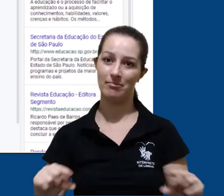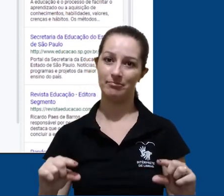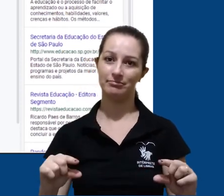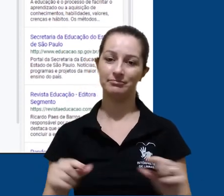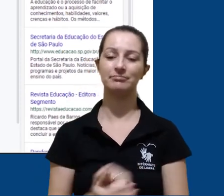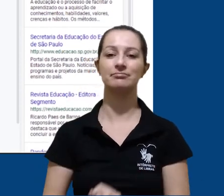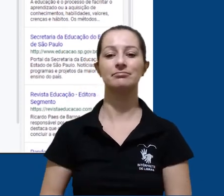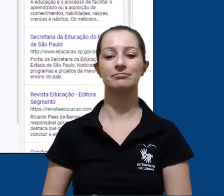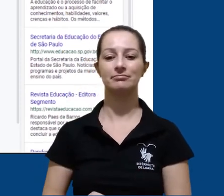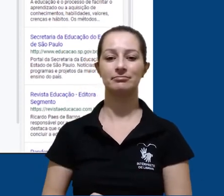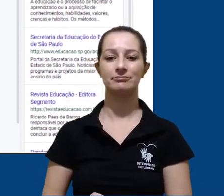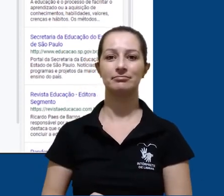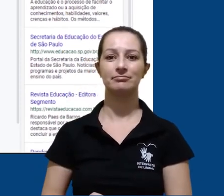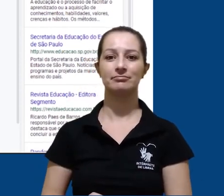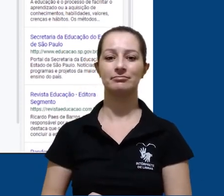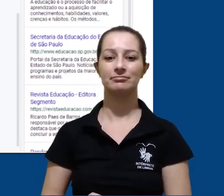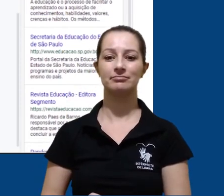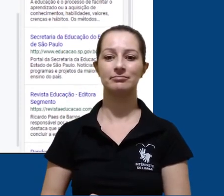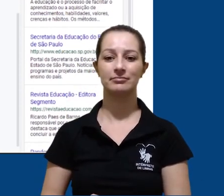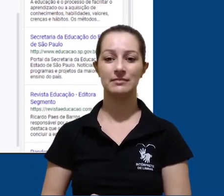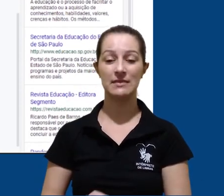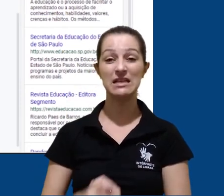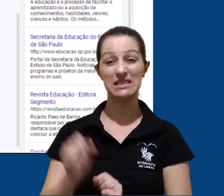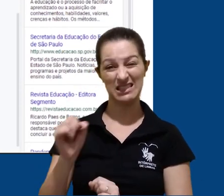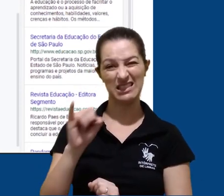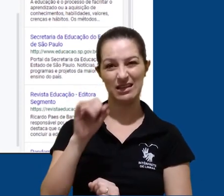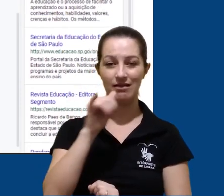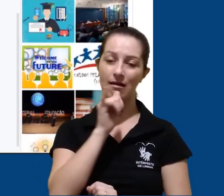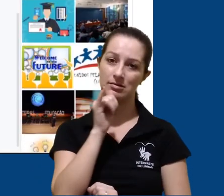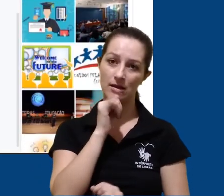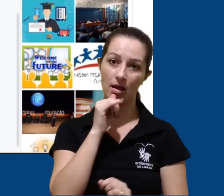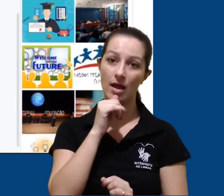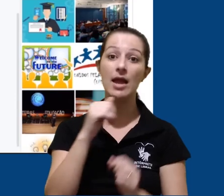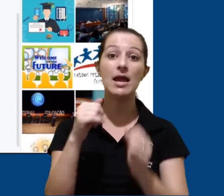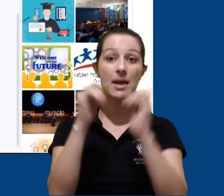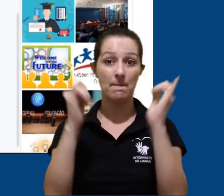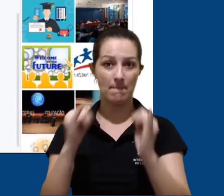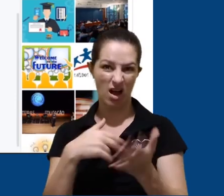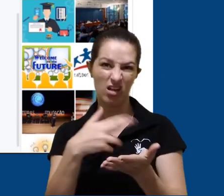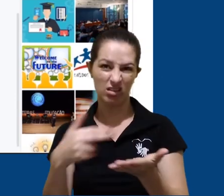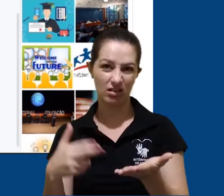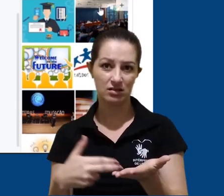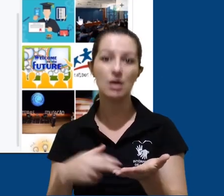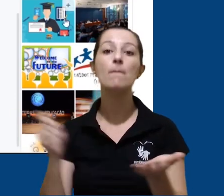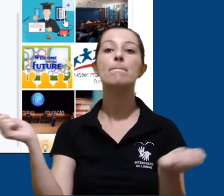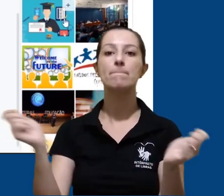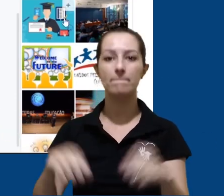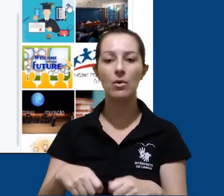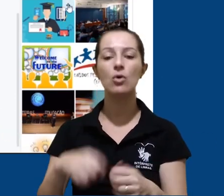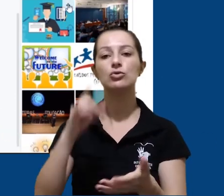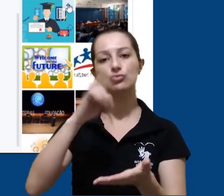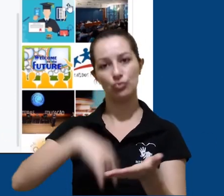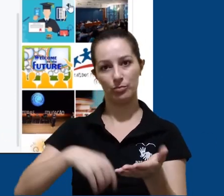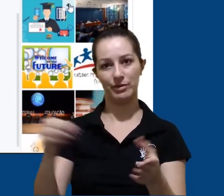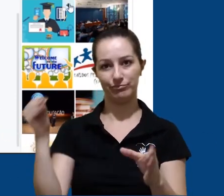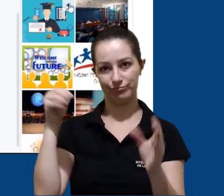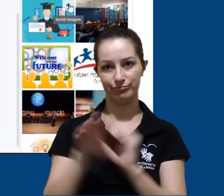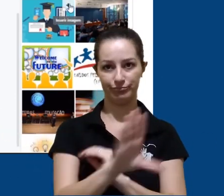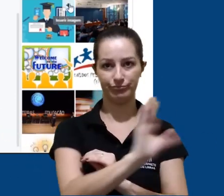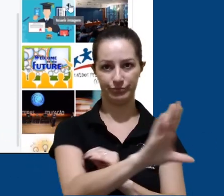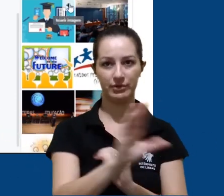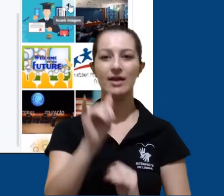como um link para o site da pesquisa mudando para pesquisa de imagens podemos inseri-las em nosso documento